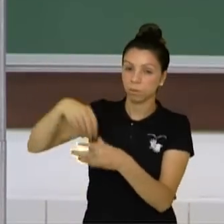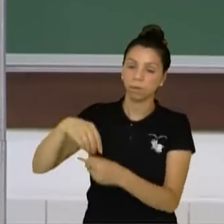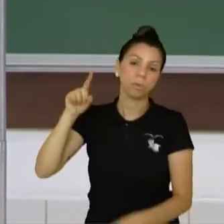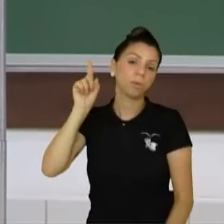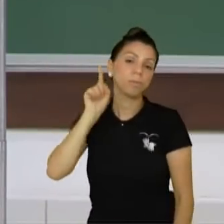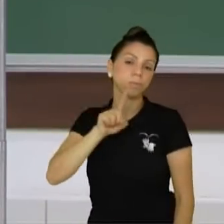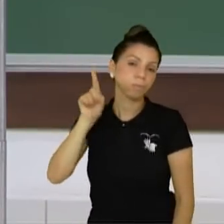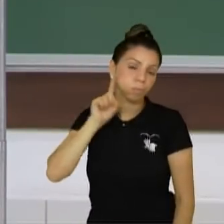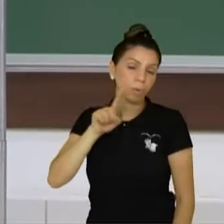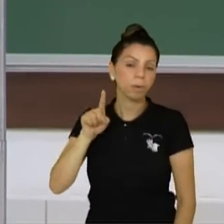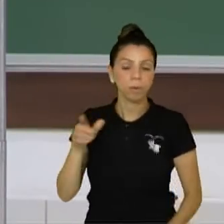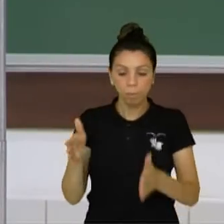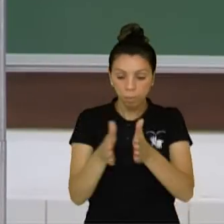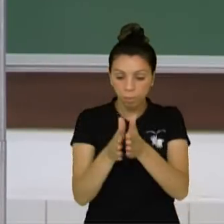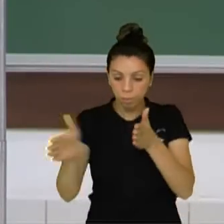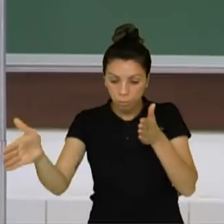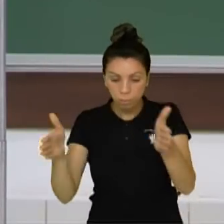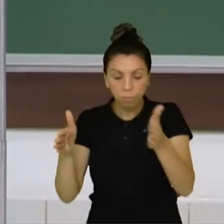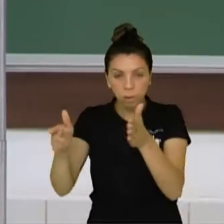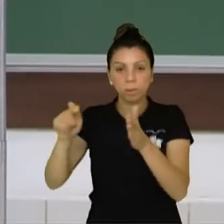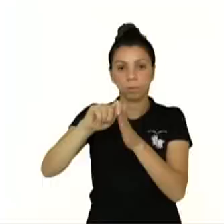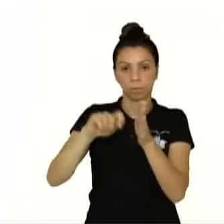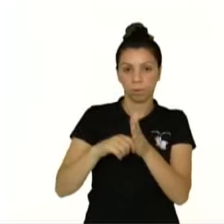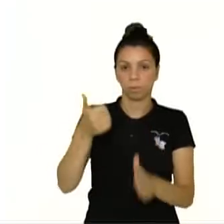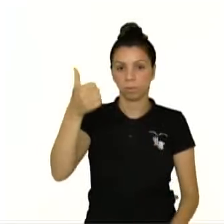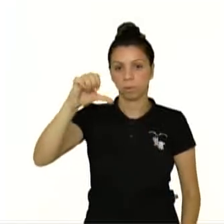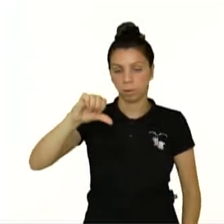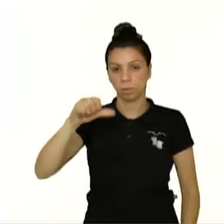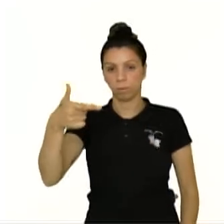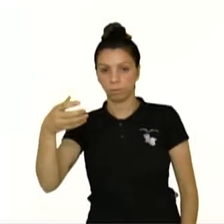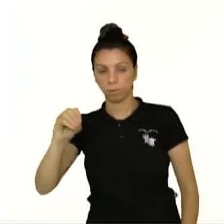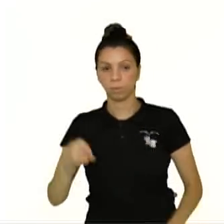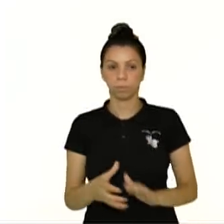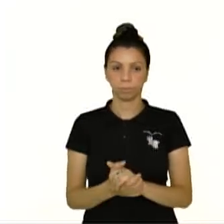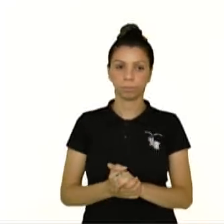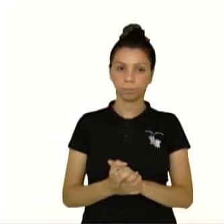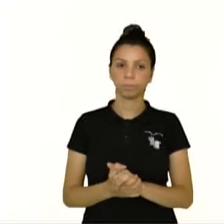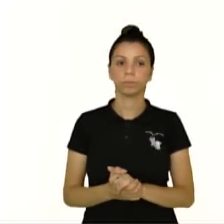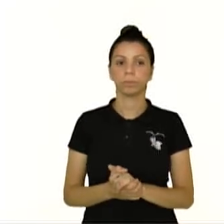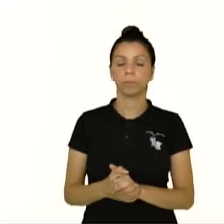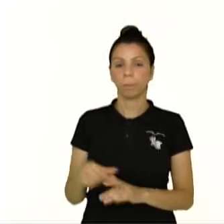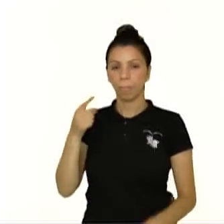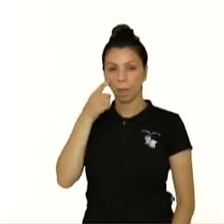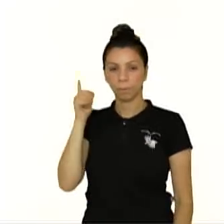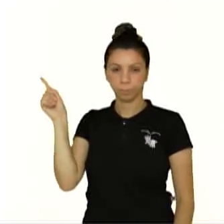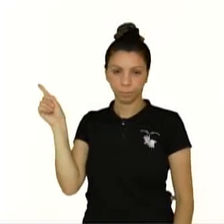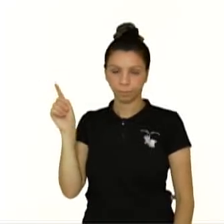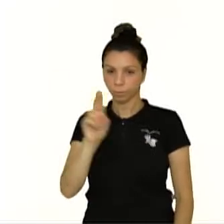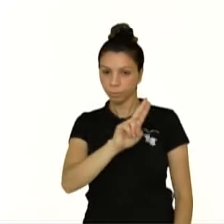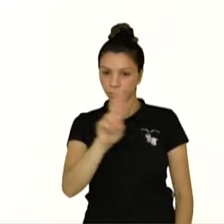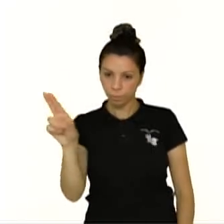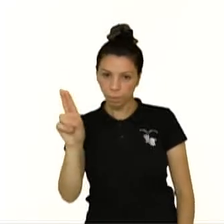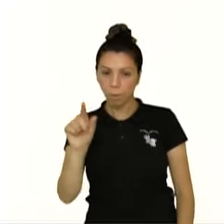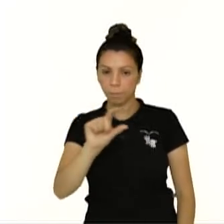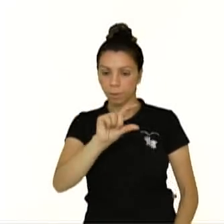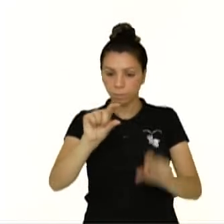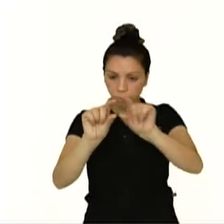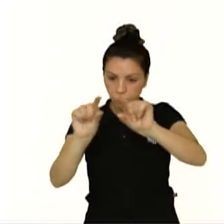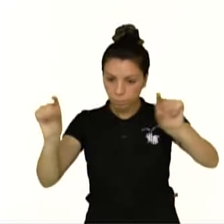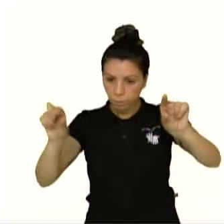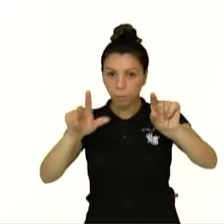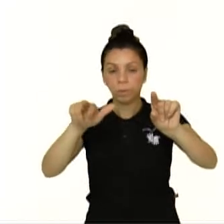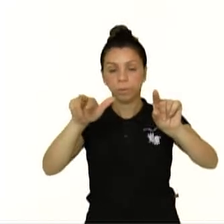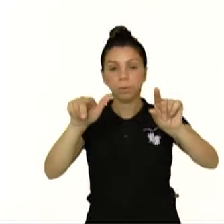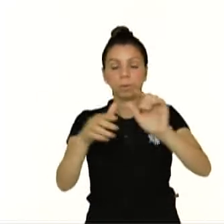Unidos desse período que estamos estudando. Os irmãos John e William Rockefeller, eles trabalharam no